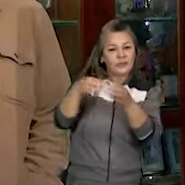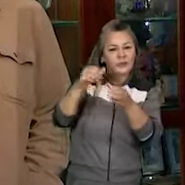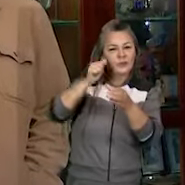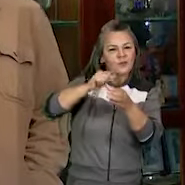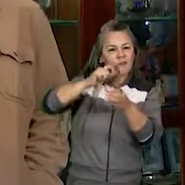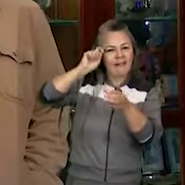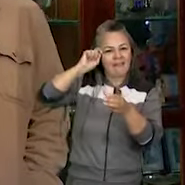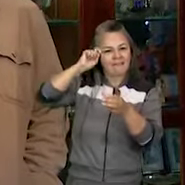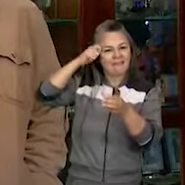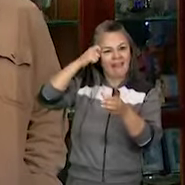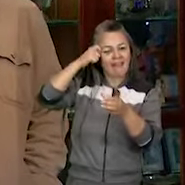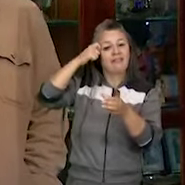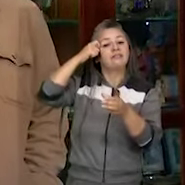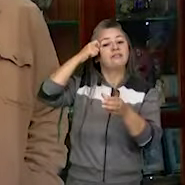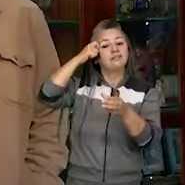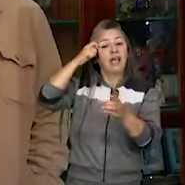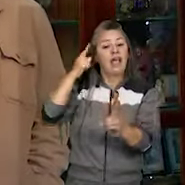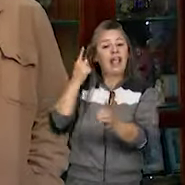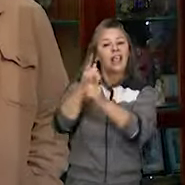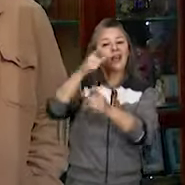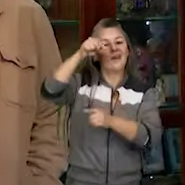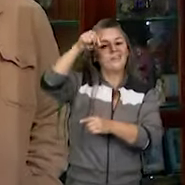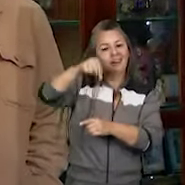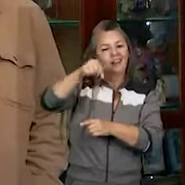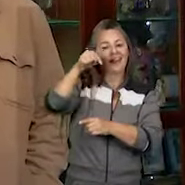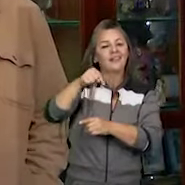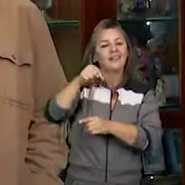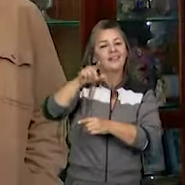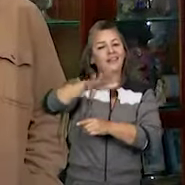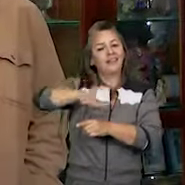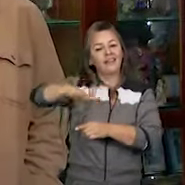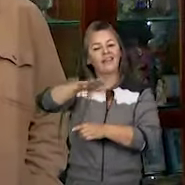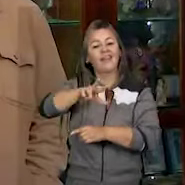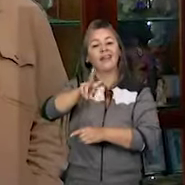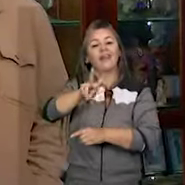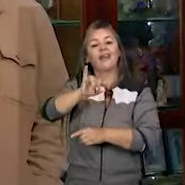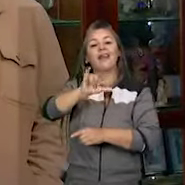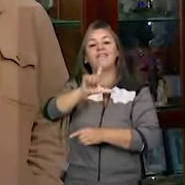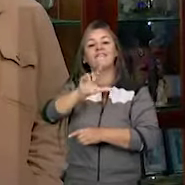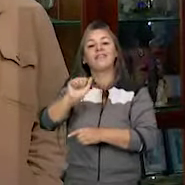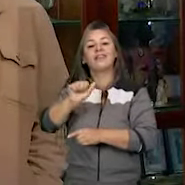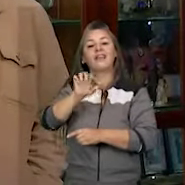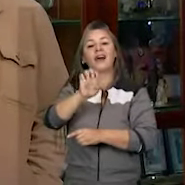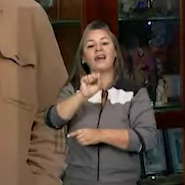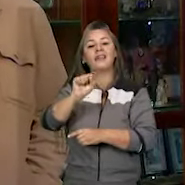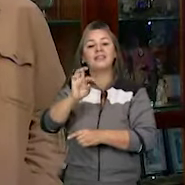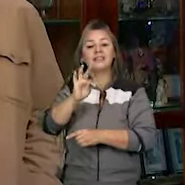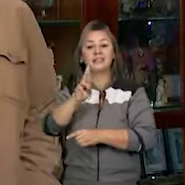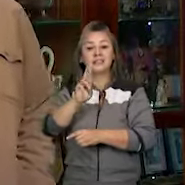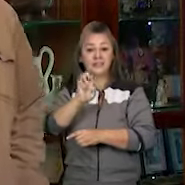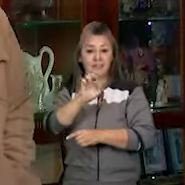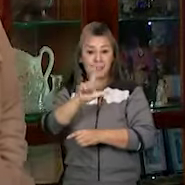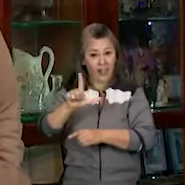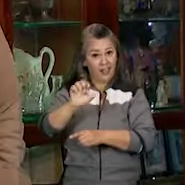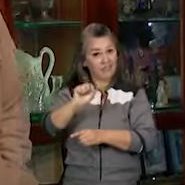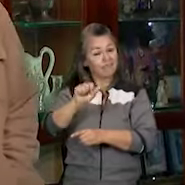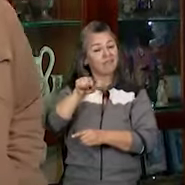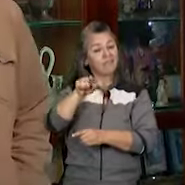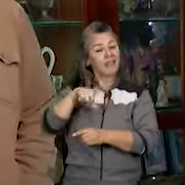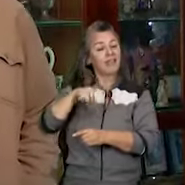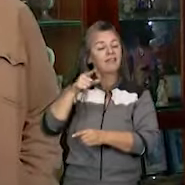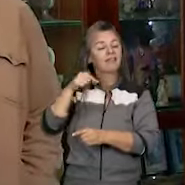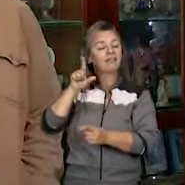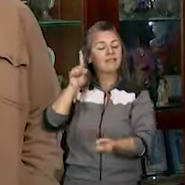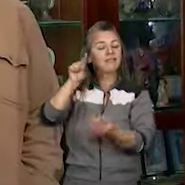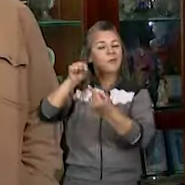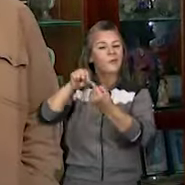tem também o projeto de edificar uma igreja, que elas chamam, como eu já disse, Igreja de Verdade. A pintura conta